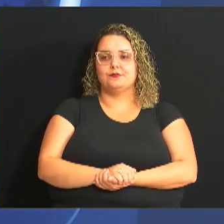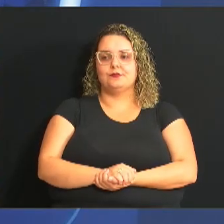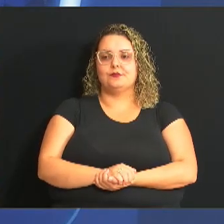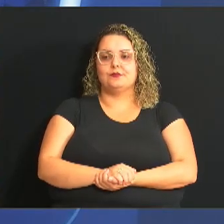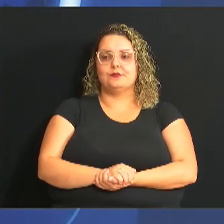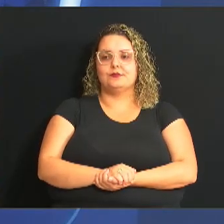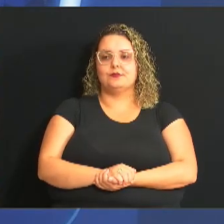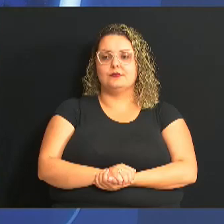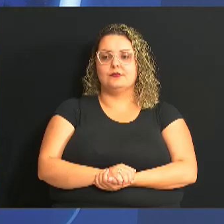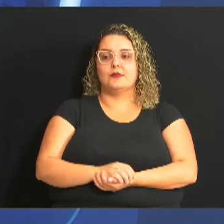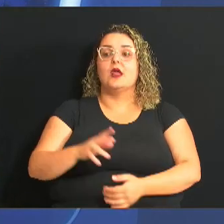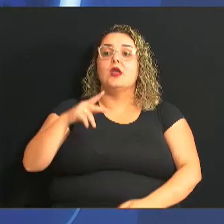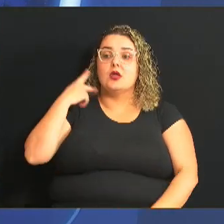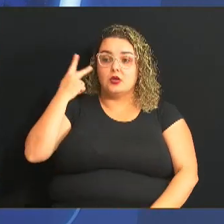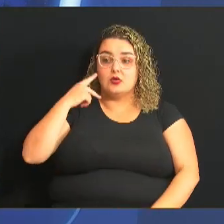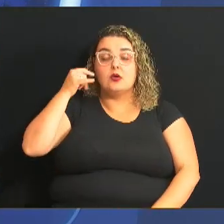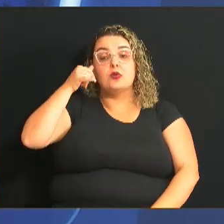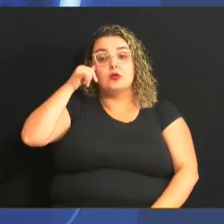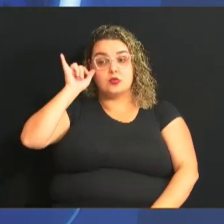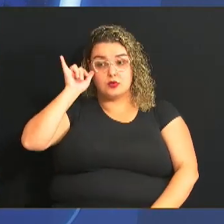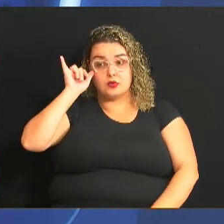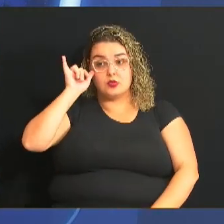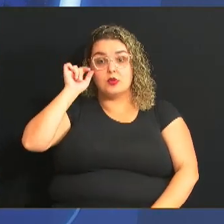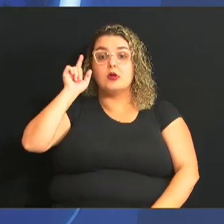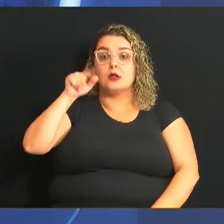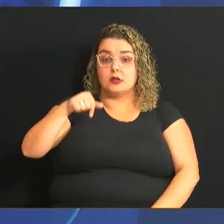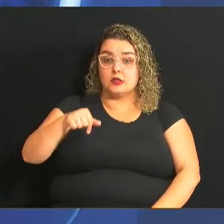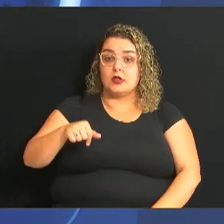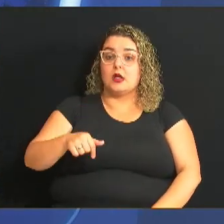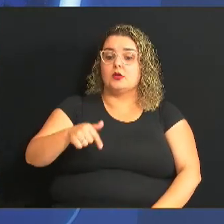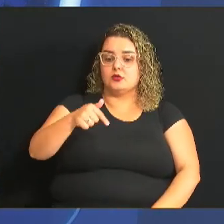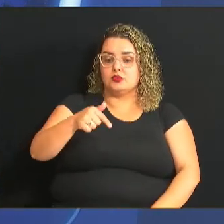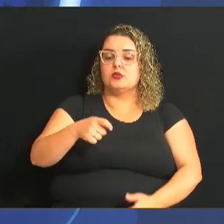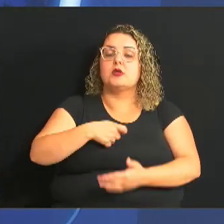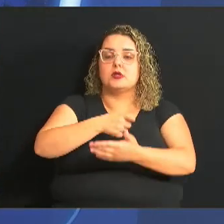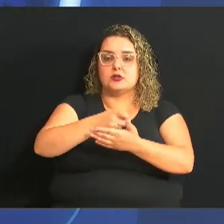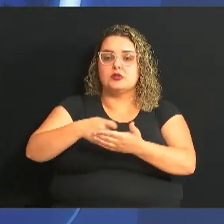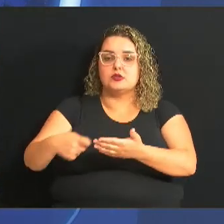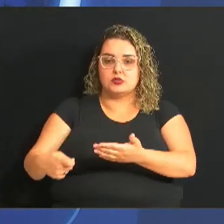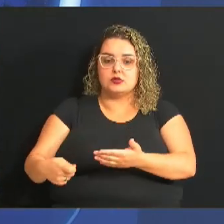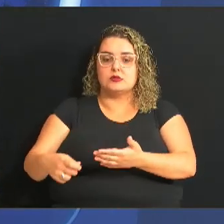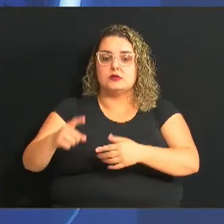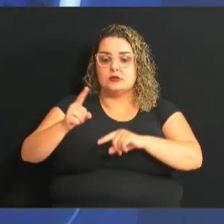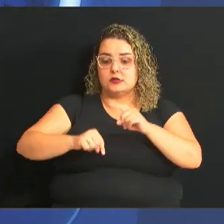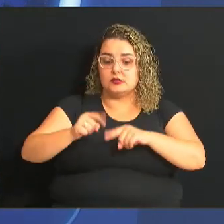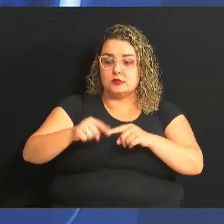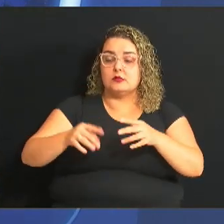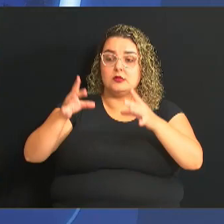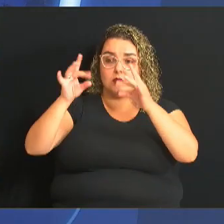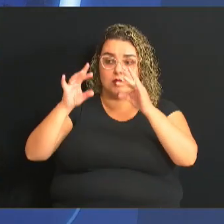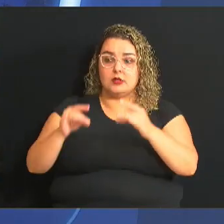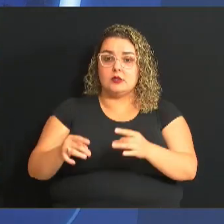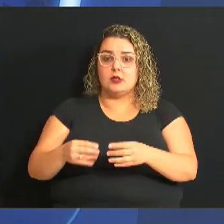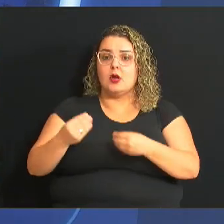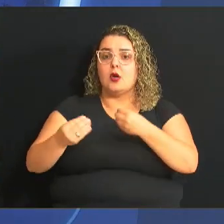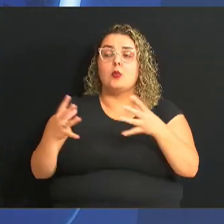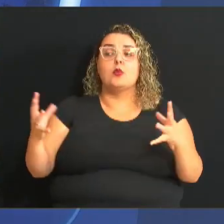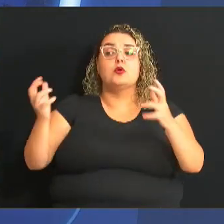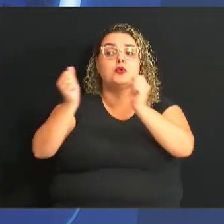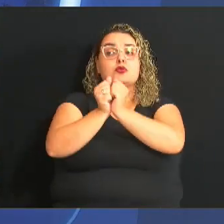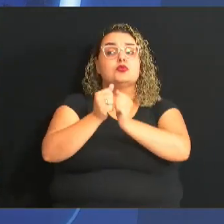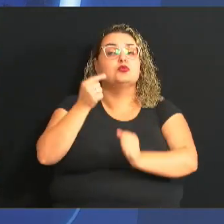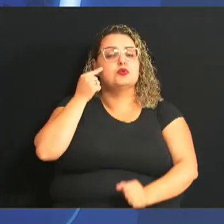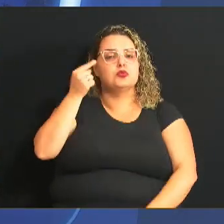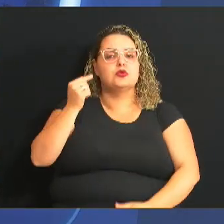E o vereador Paulo Búfalo, que é um dos autores da matéria, detalhou como foi unir as ideias e construir